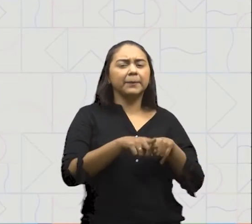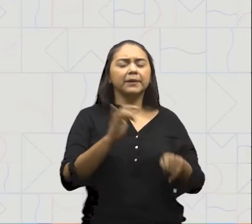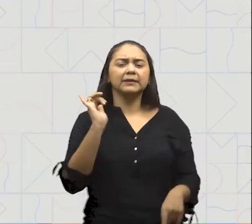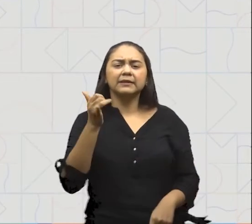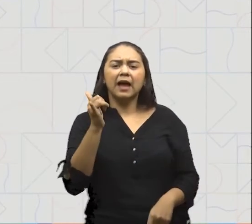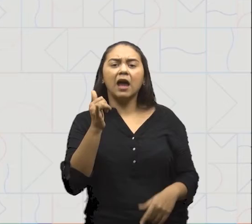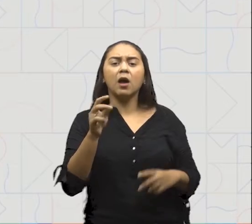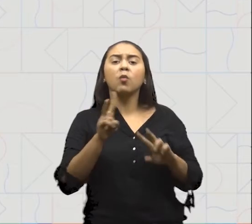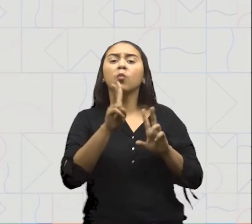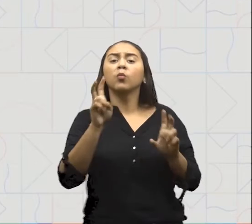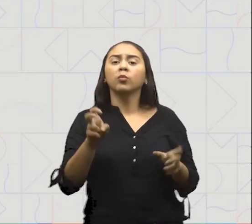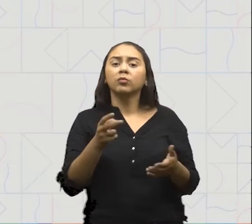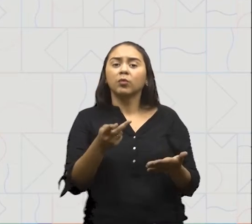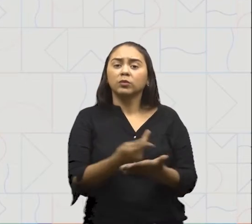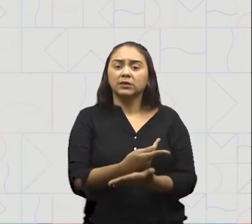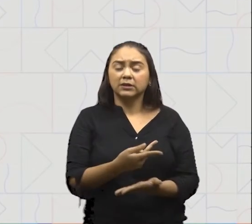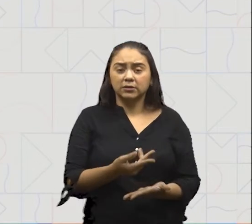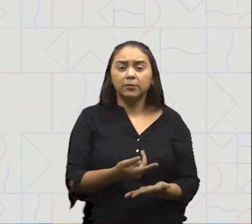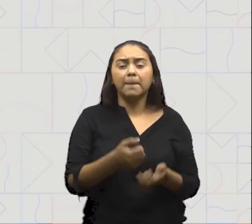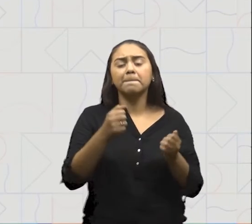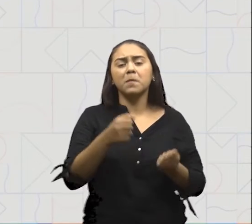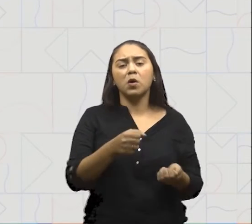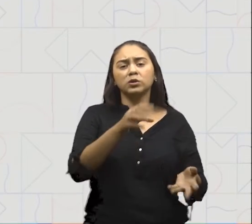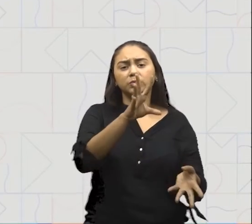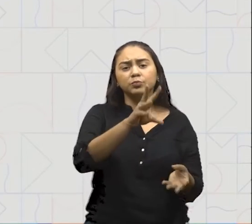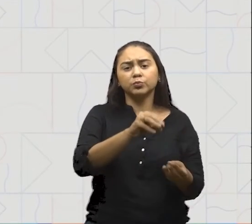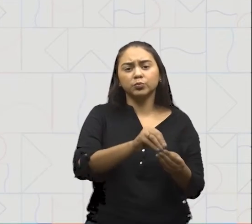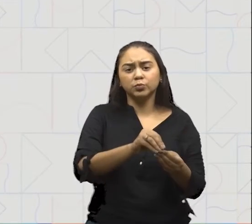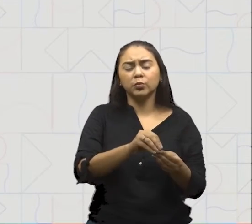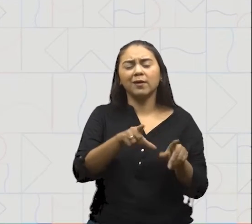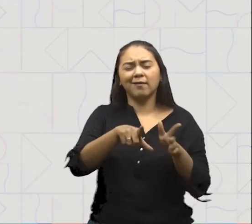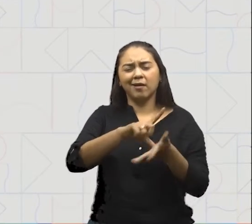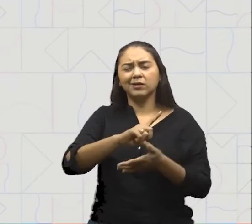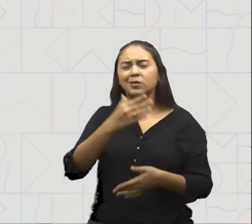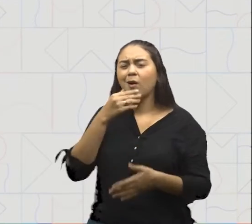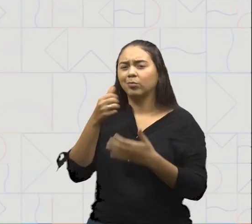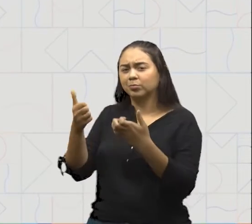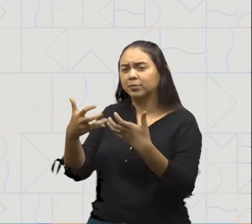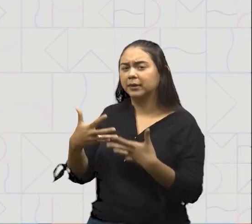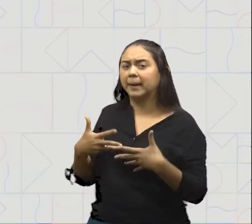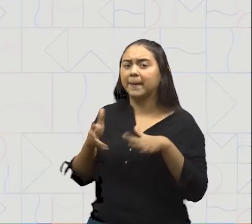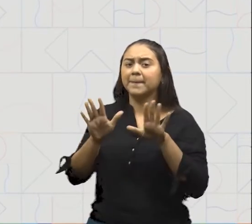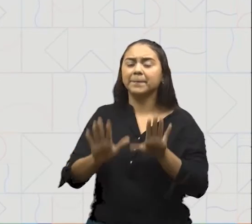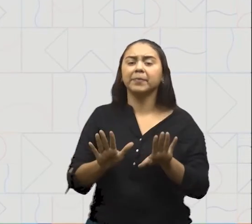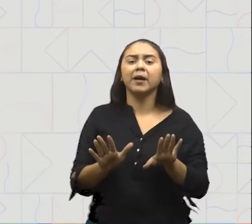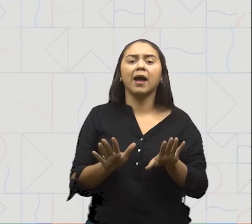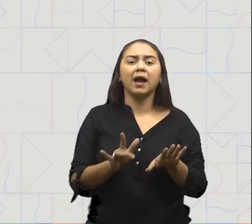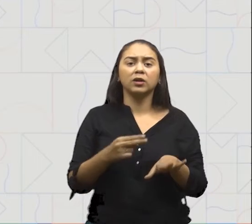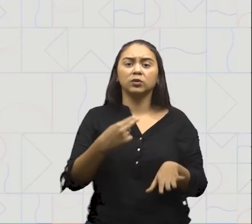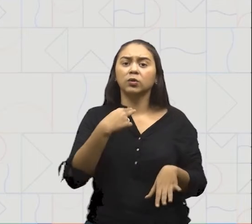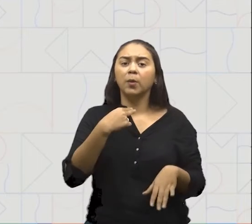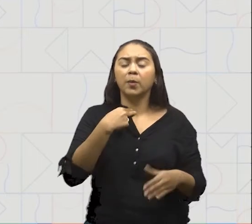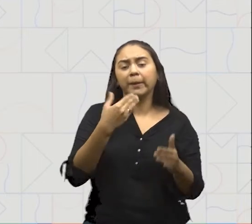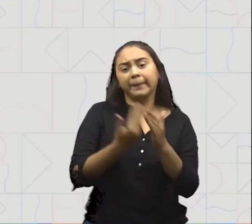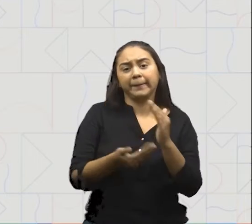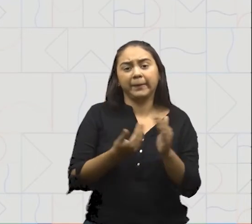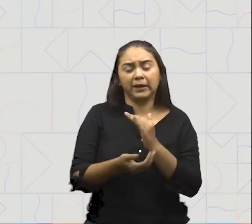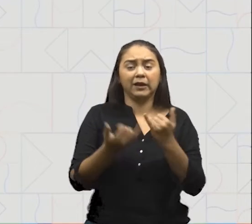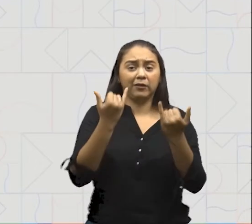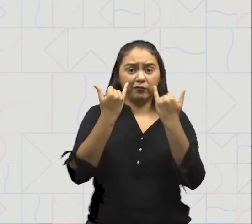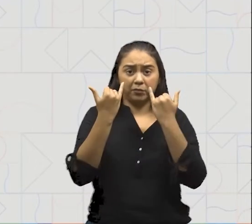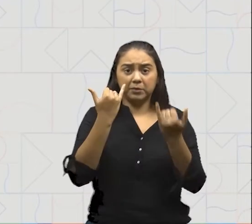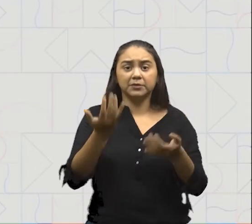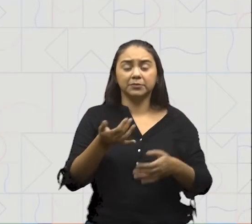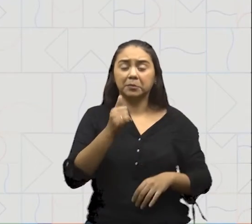acontecimento. Poderemos escrever resumindo um pouco do que o Célio me contou, mas sem perder os pontos principais da informação.